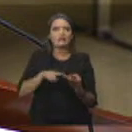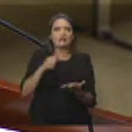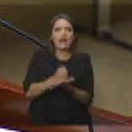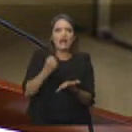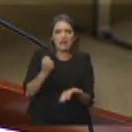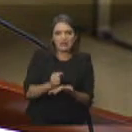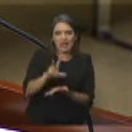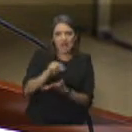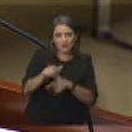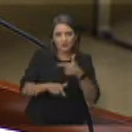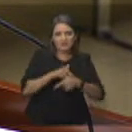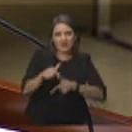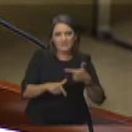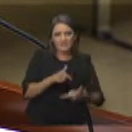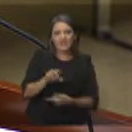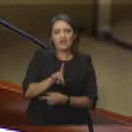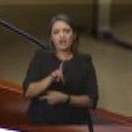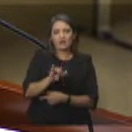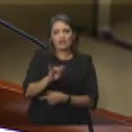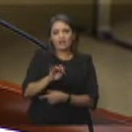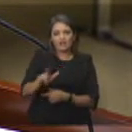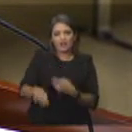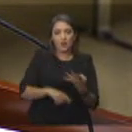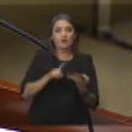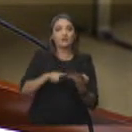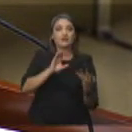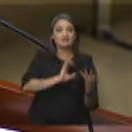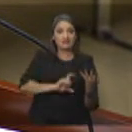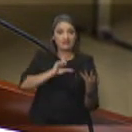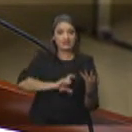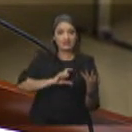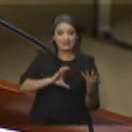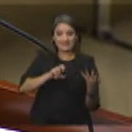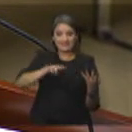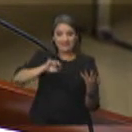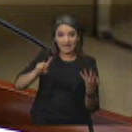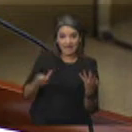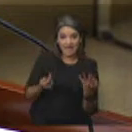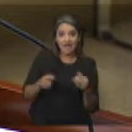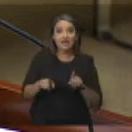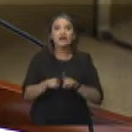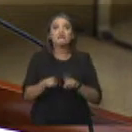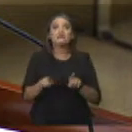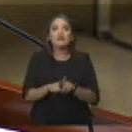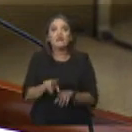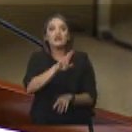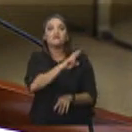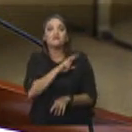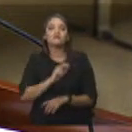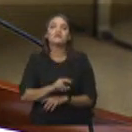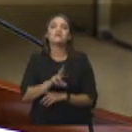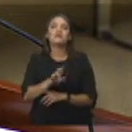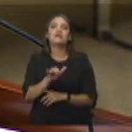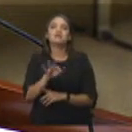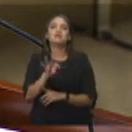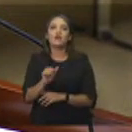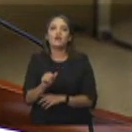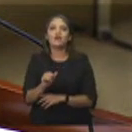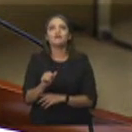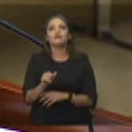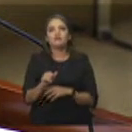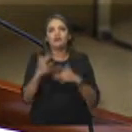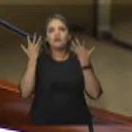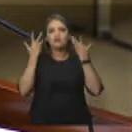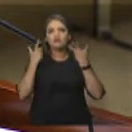digital, de carteira digital de trânsito, cumprimento de obrigações junto à Receita Federal, dentre outros,